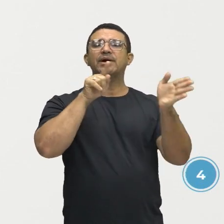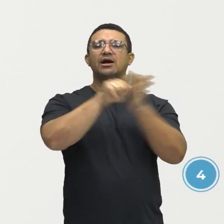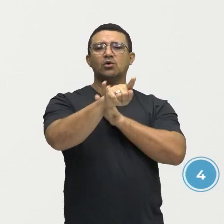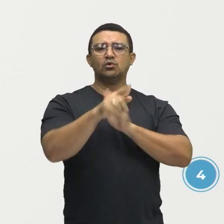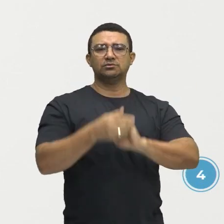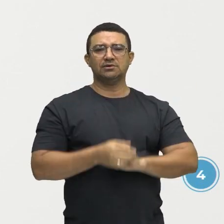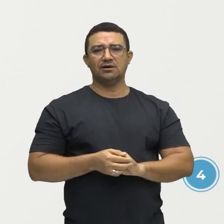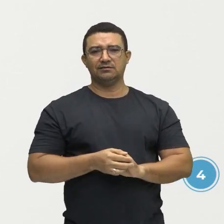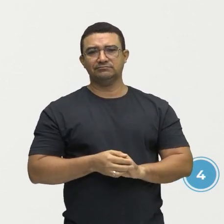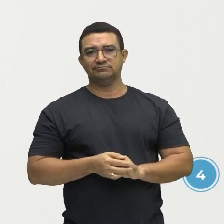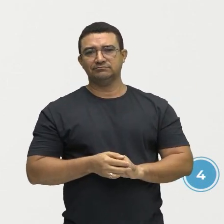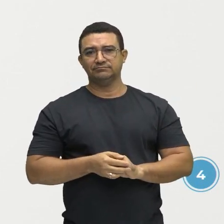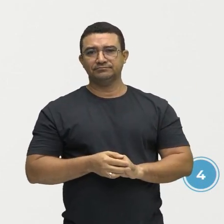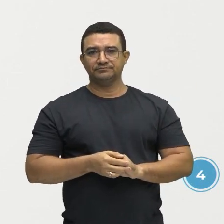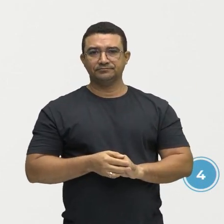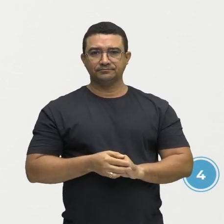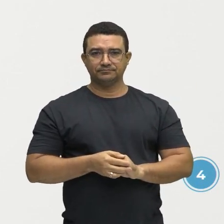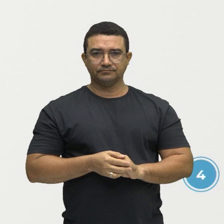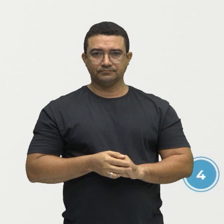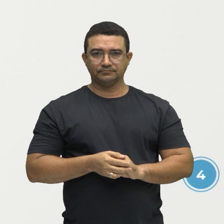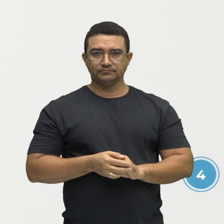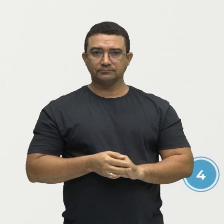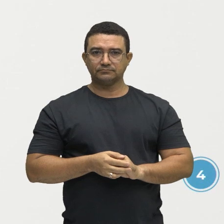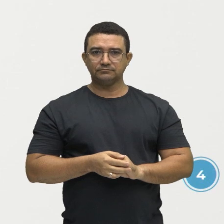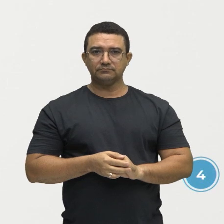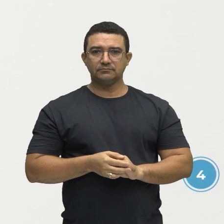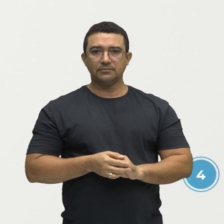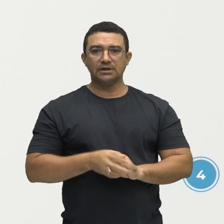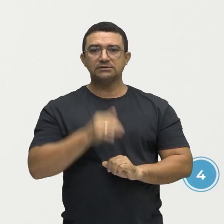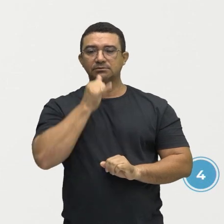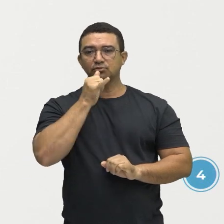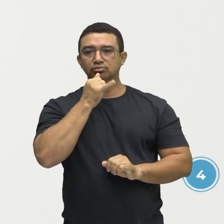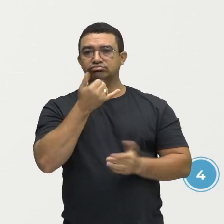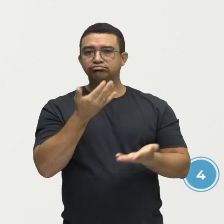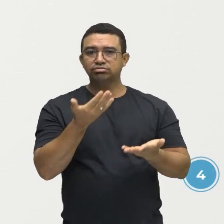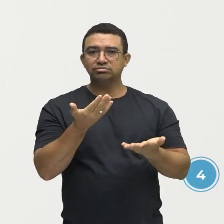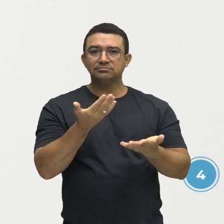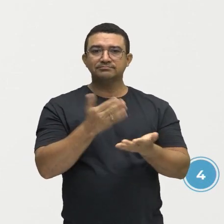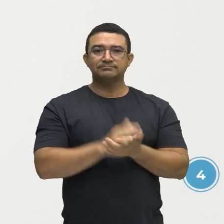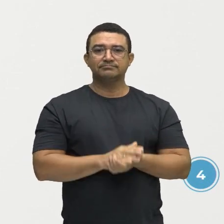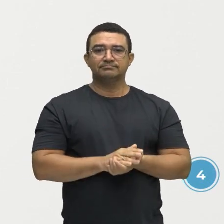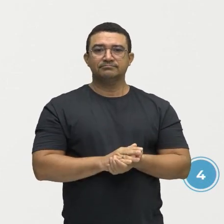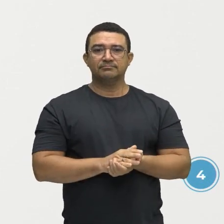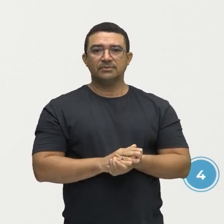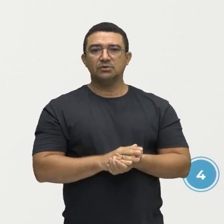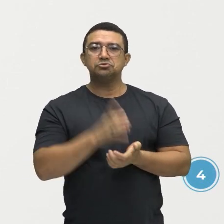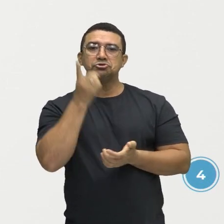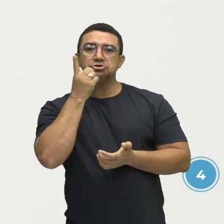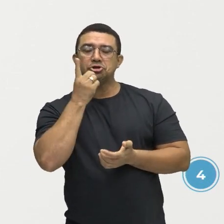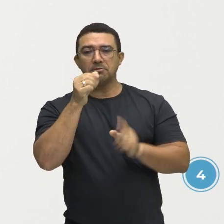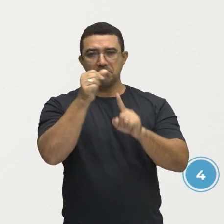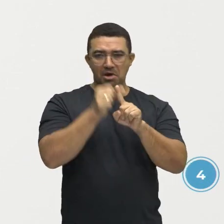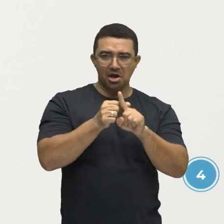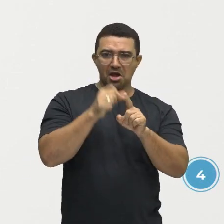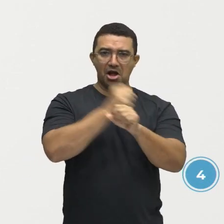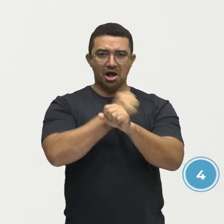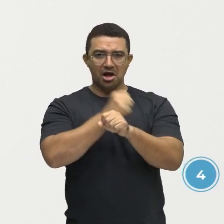quando, qual é a resposta que eu tenho que dar? Uma resposta que tem uma data, um dia, um mês, ou um ano,